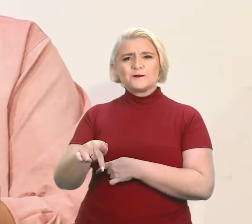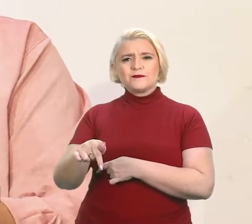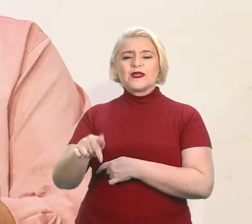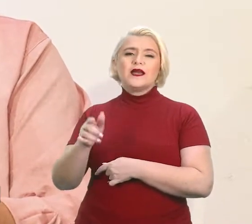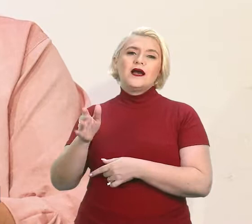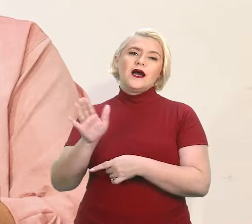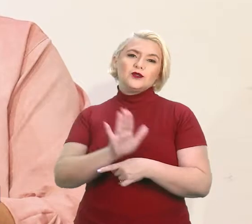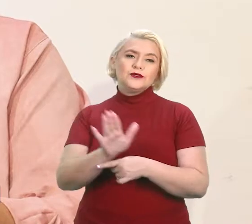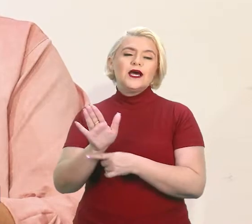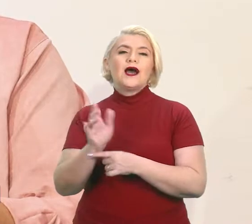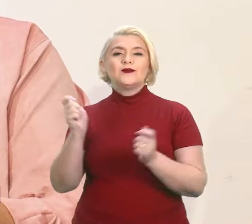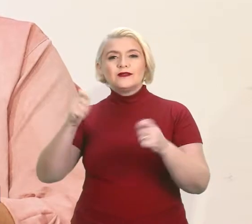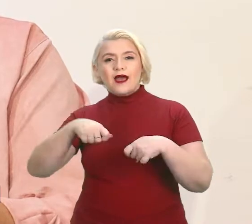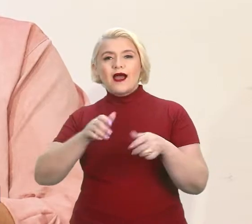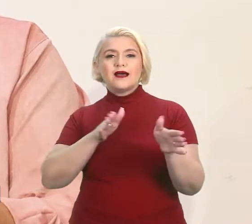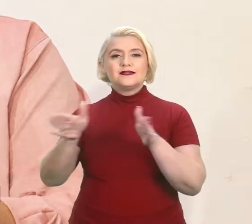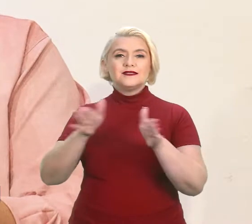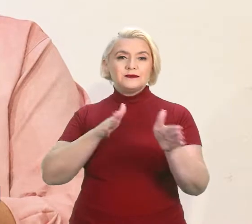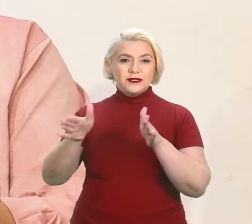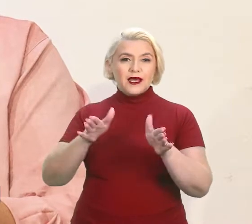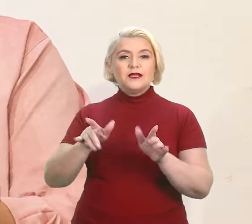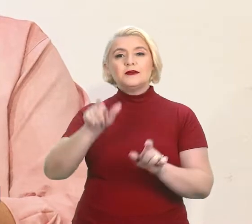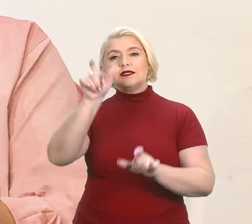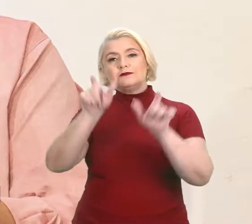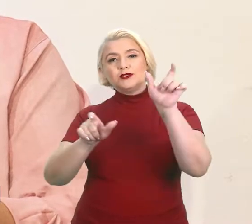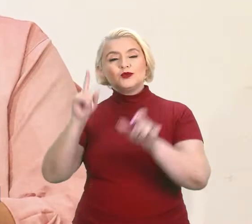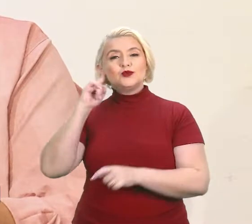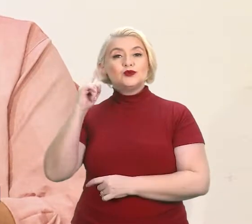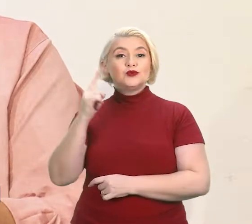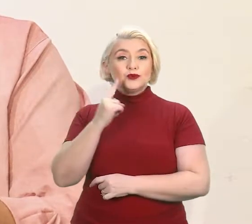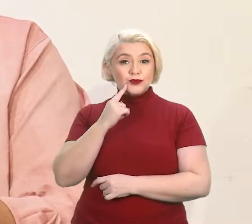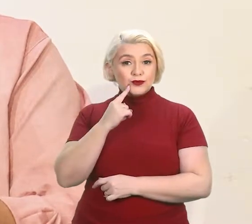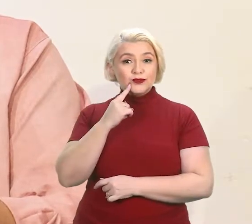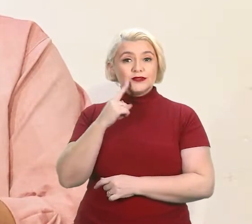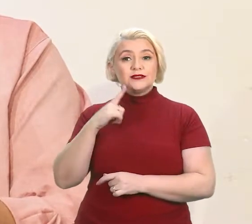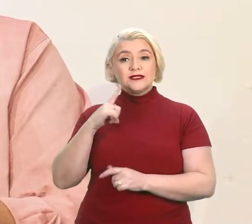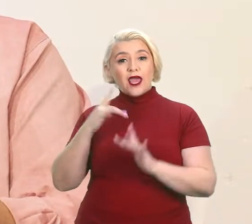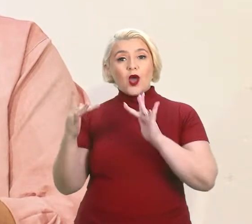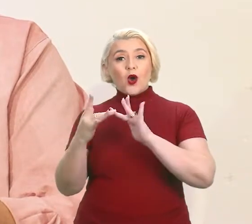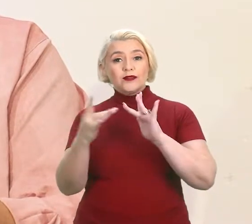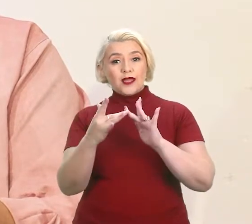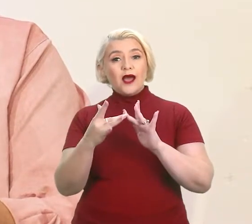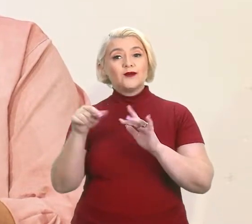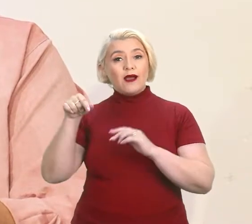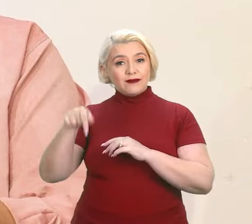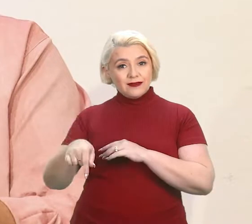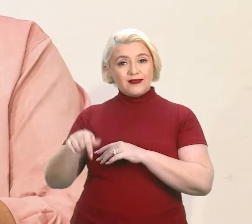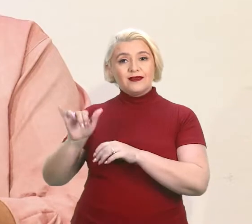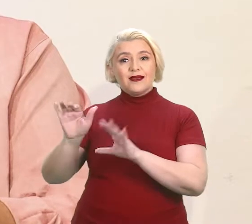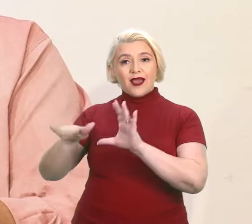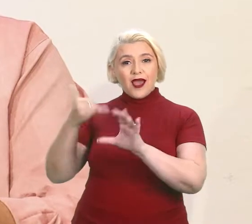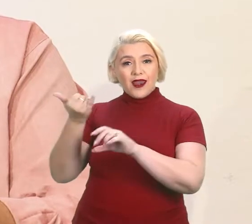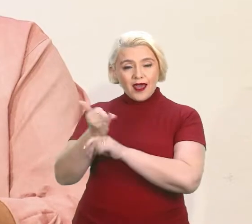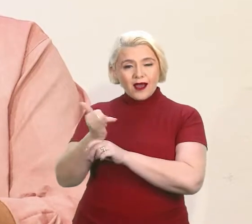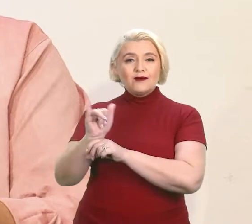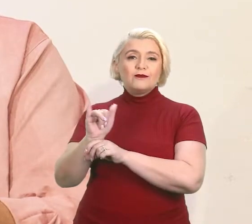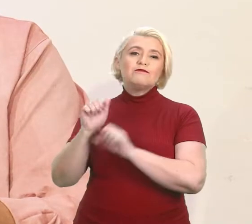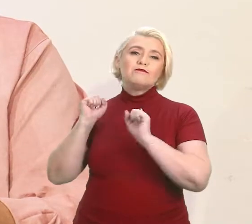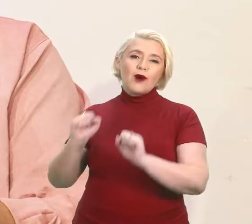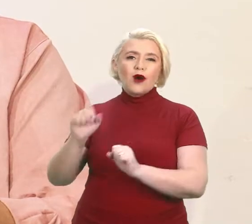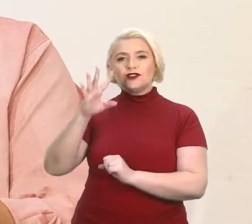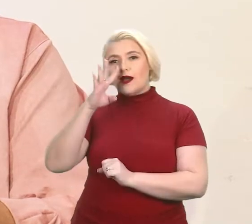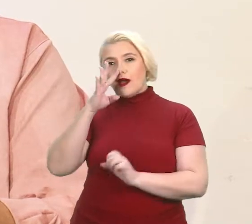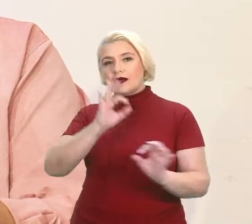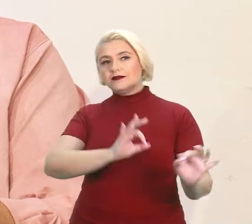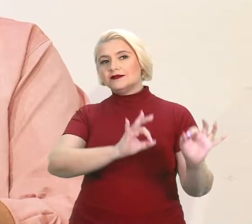para que as pessoas surdas que entram em contato com esse canal possam assistir, né, todo o conteúdo, ter